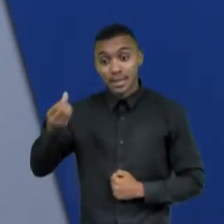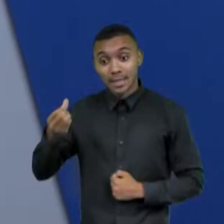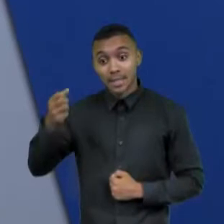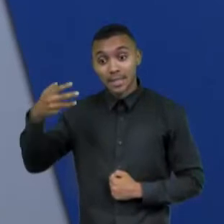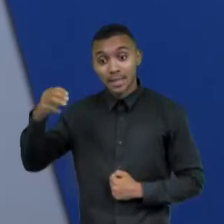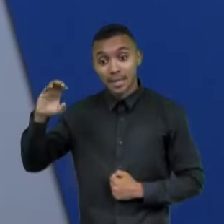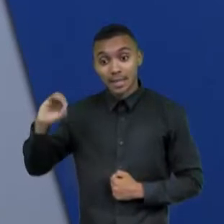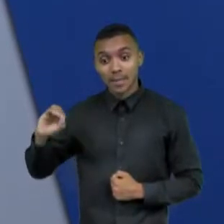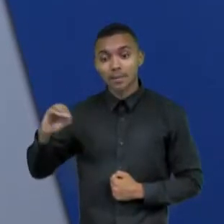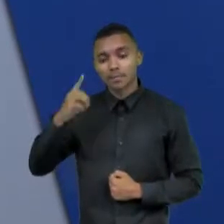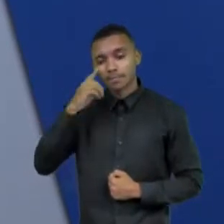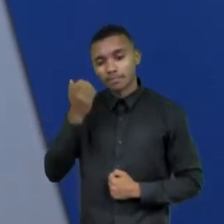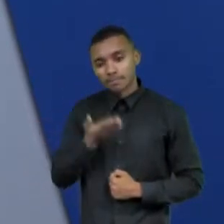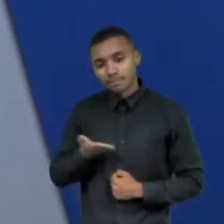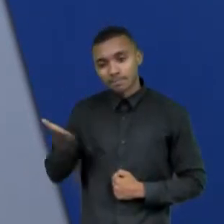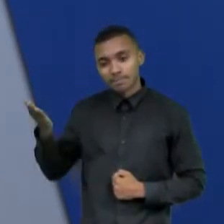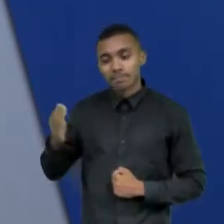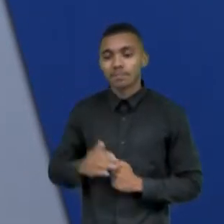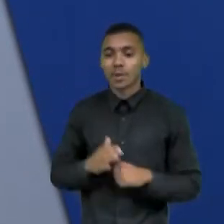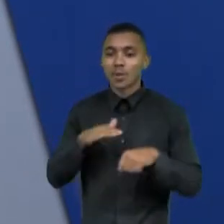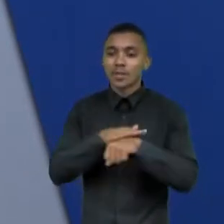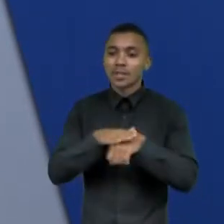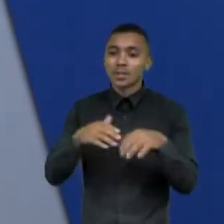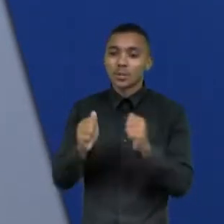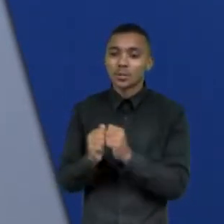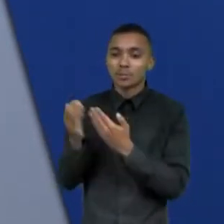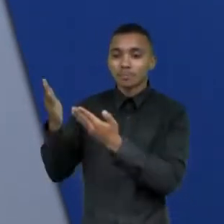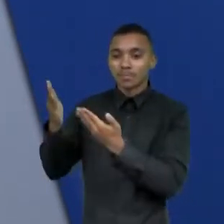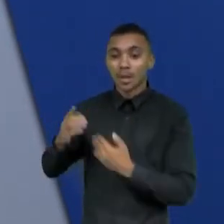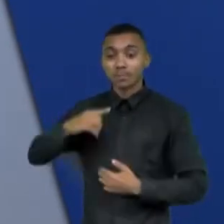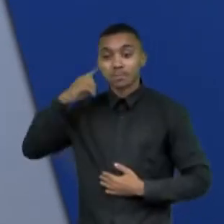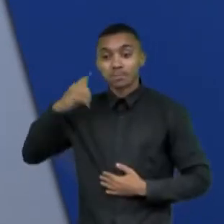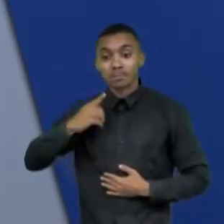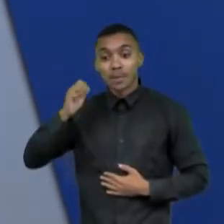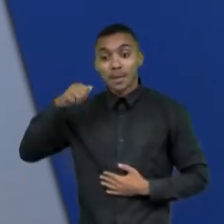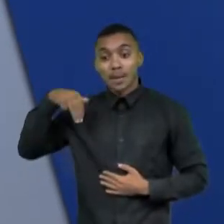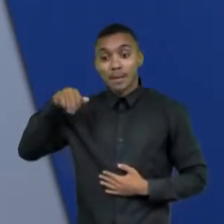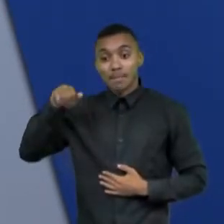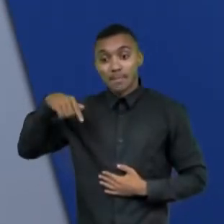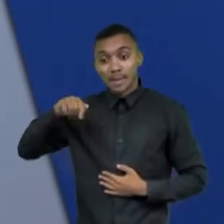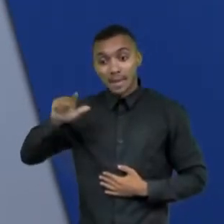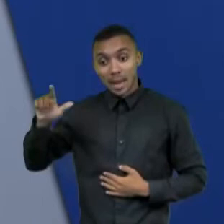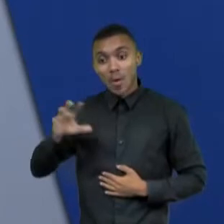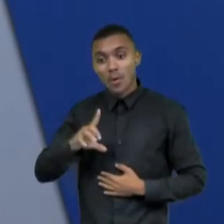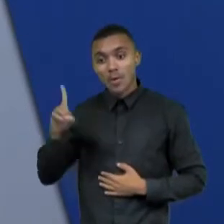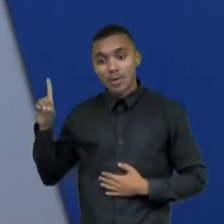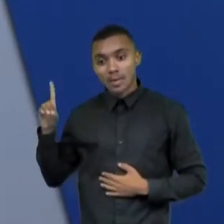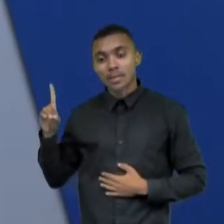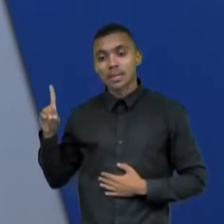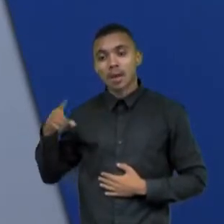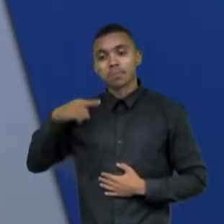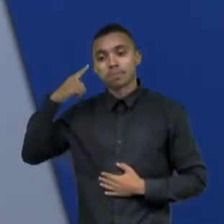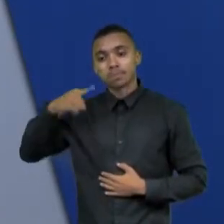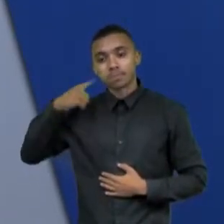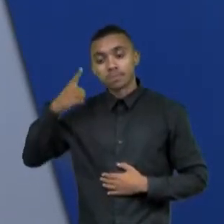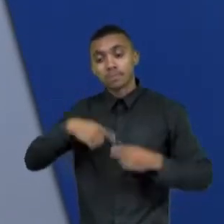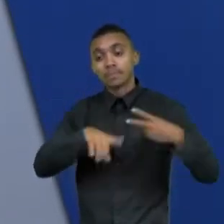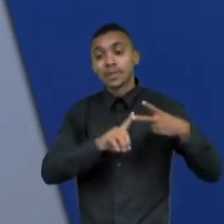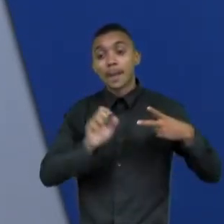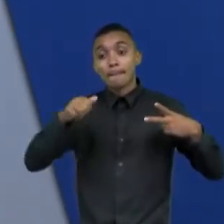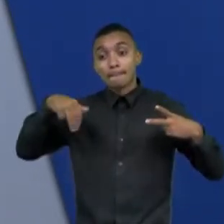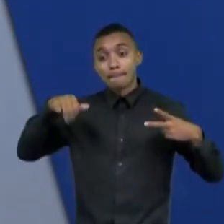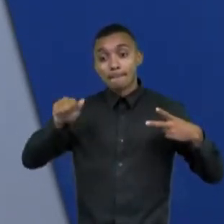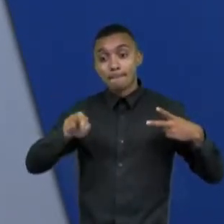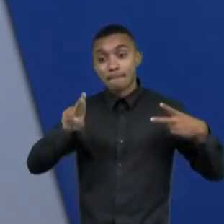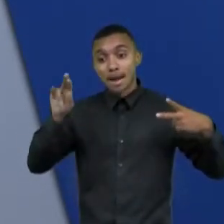99940-3630. Eu conversei aqui com os advogados, o Miguel Rodrigues, que coordena o escritório Frei Tito aqui da Assembleia, e a Maria de Lourdes Vieira.